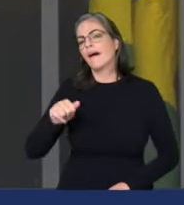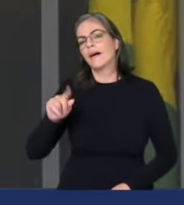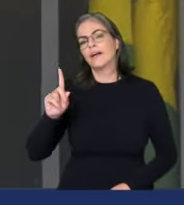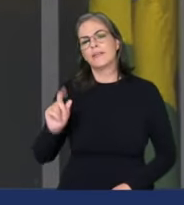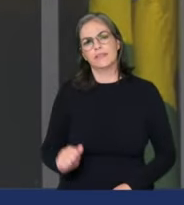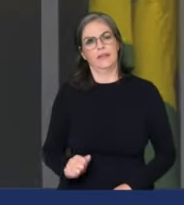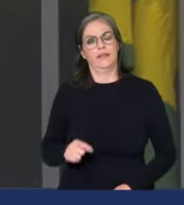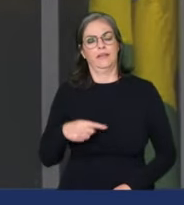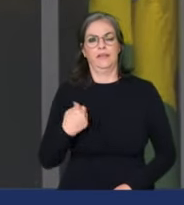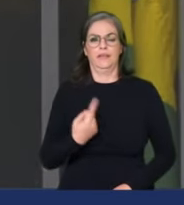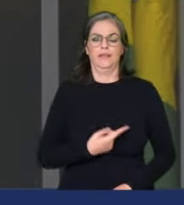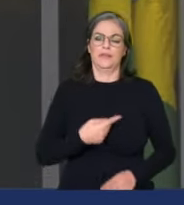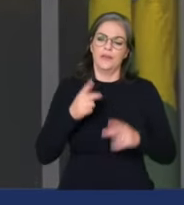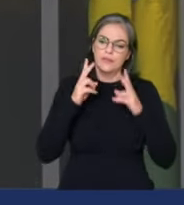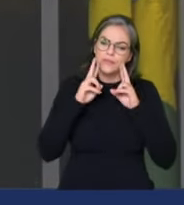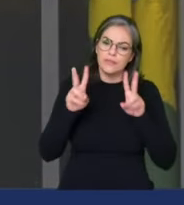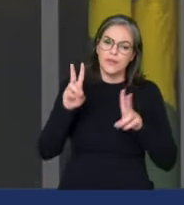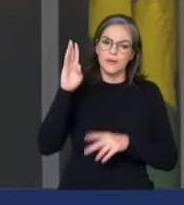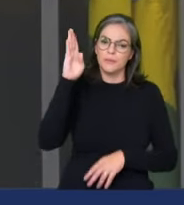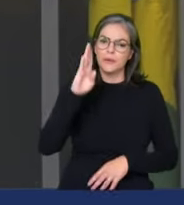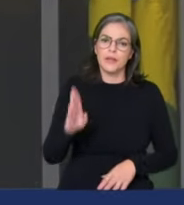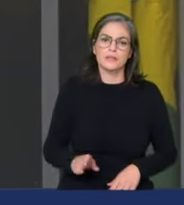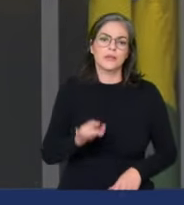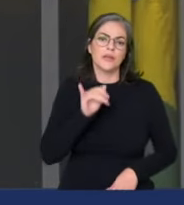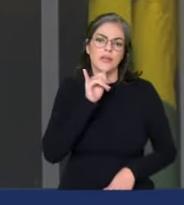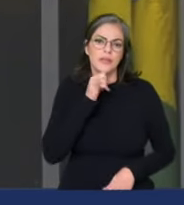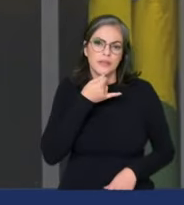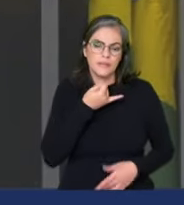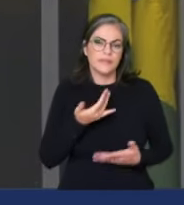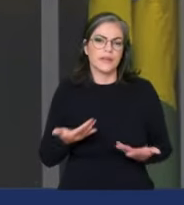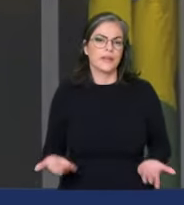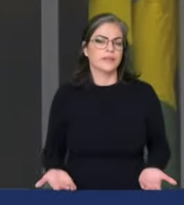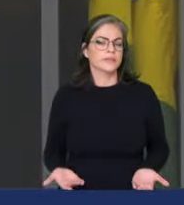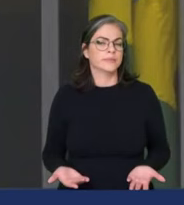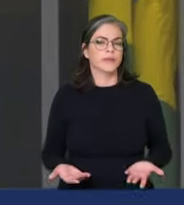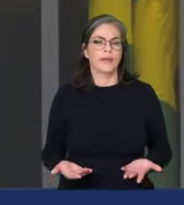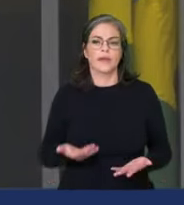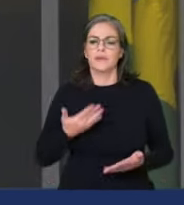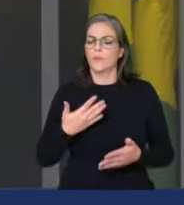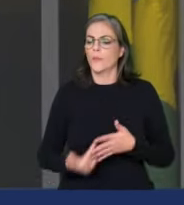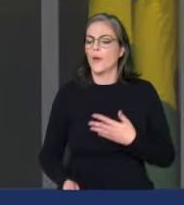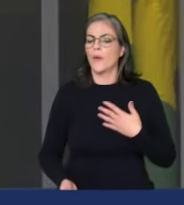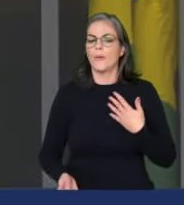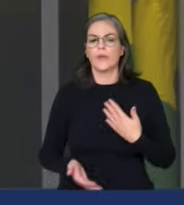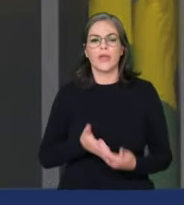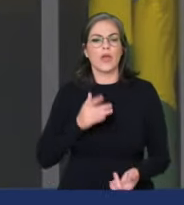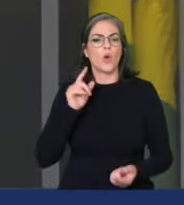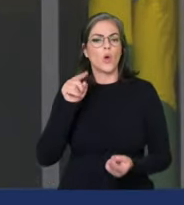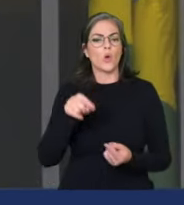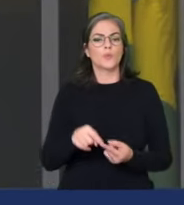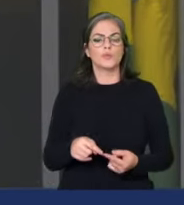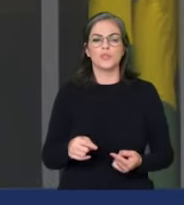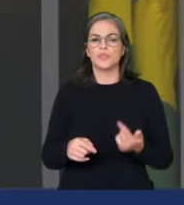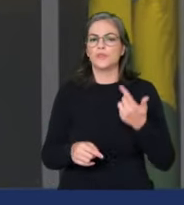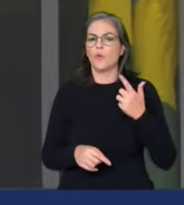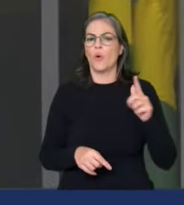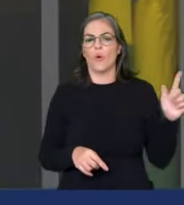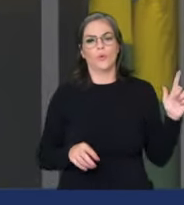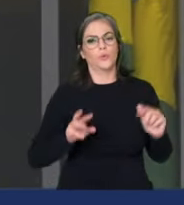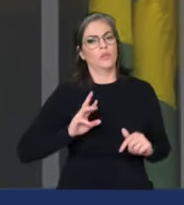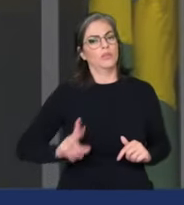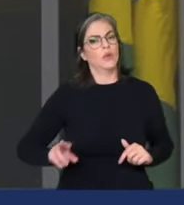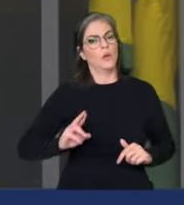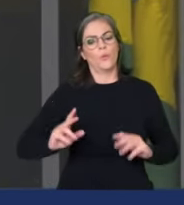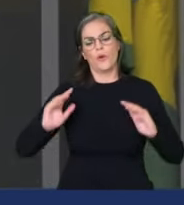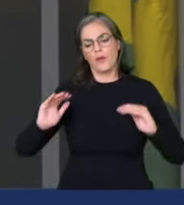Brasil, infelizmente, mirando em qualquer coisa menos no seu desenvolvimento, na sua soberania